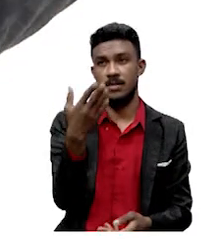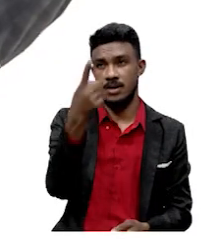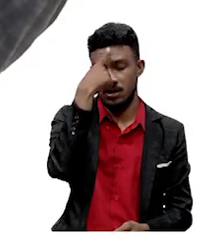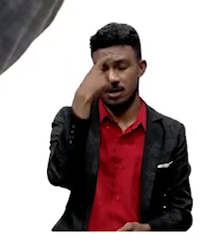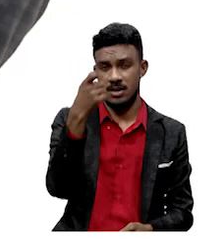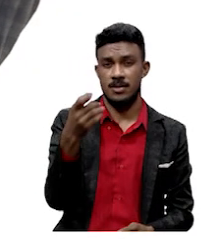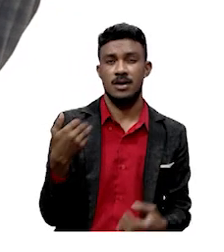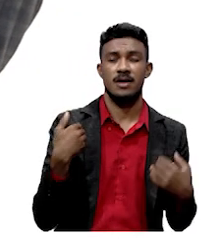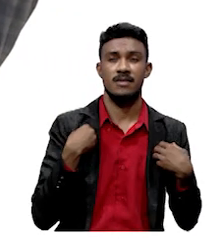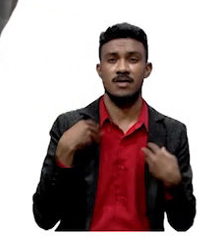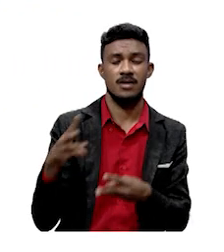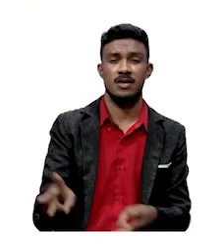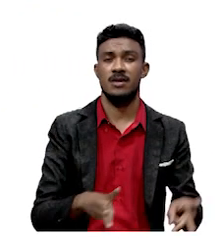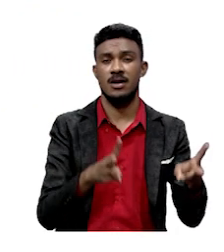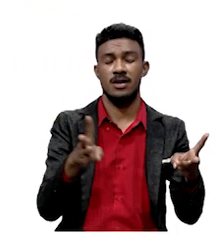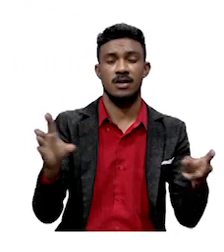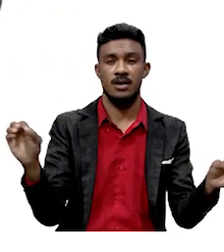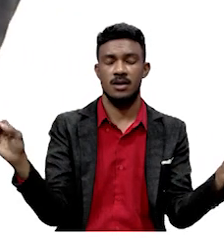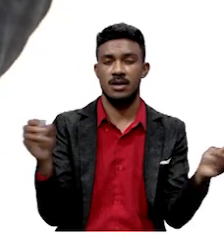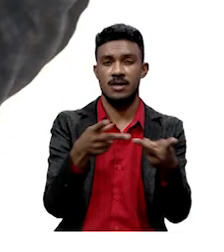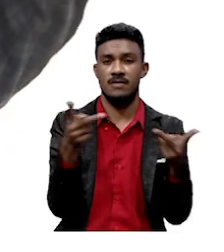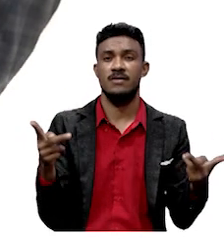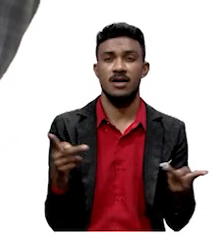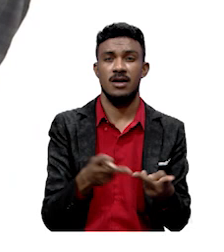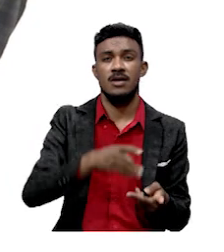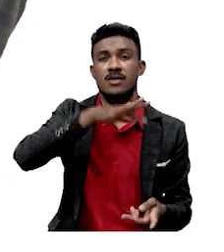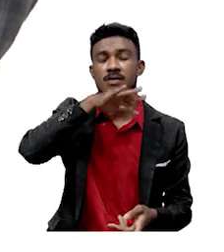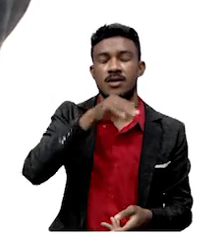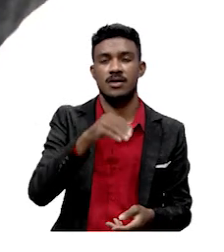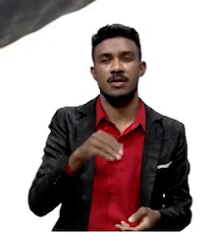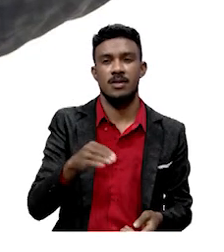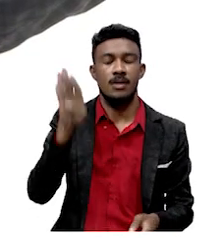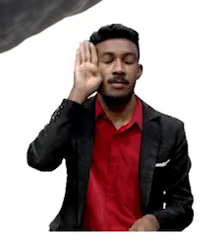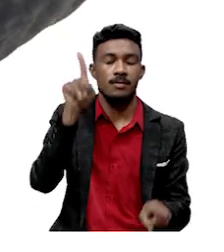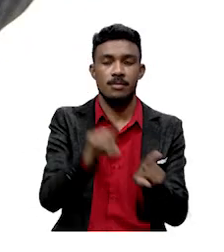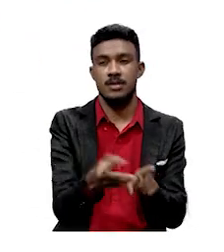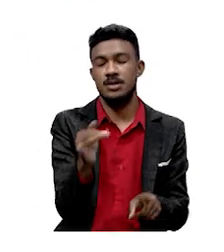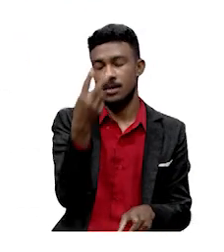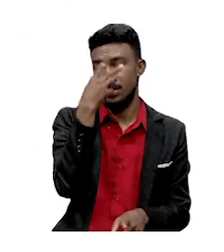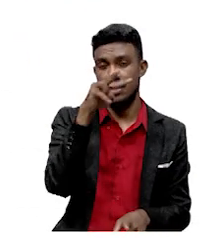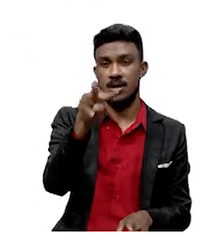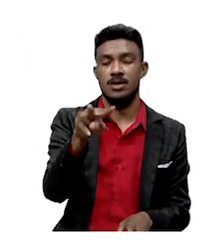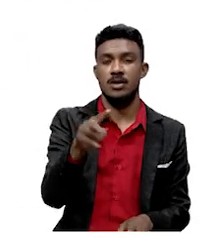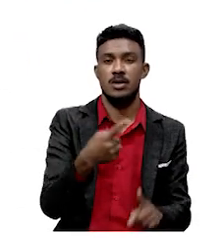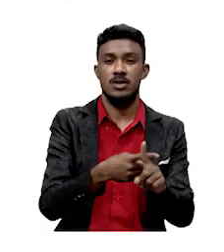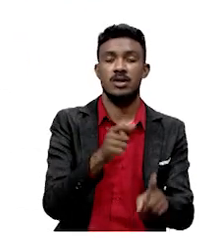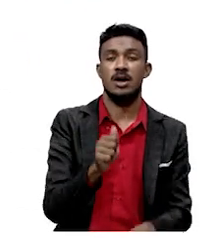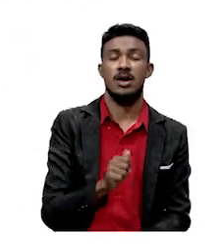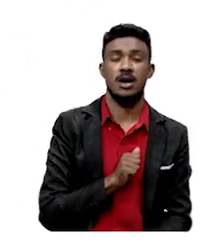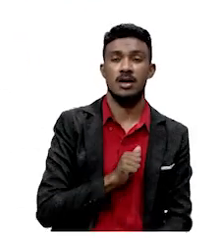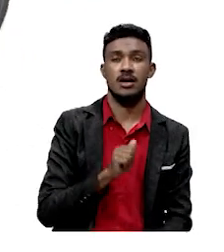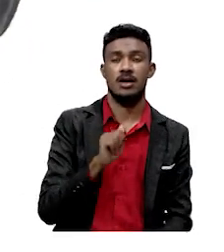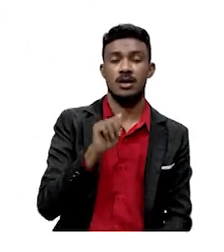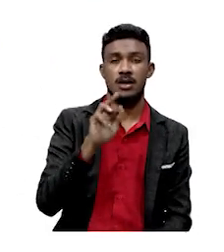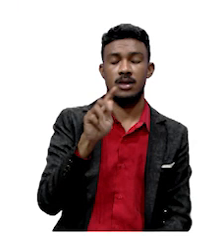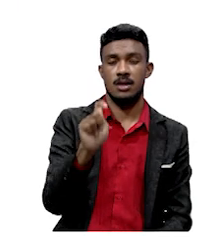sepanjan jalan ainda, né? La ia fatim lixeira ruda. Mão sira bela, observa cari. Usi ai tara klarang mai tu hen ni fatin sir lai ya. Ai